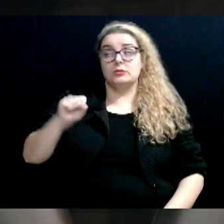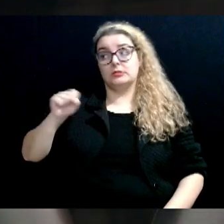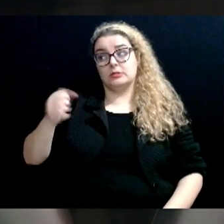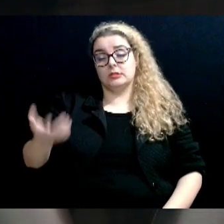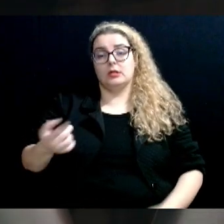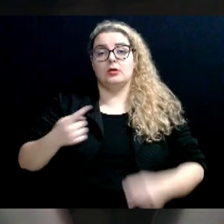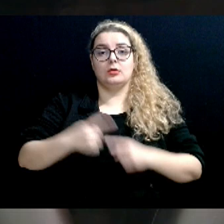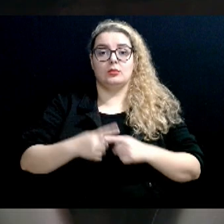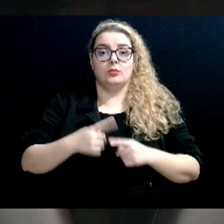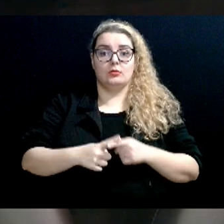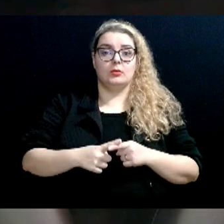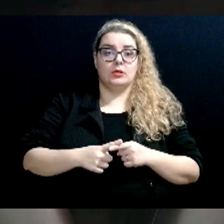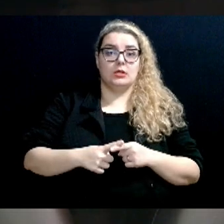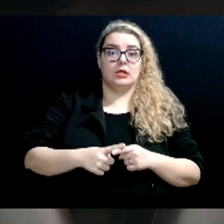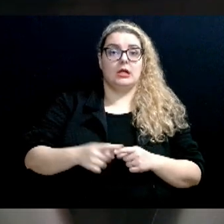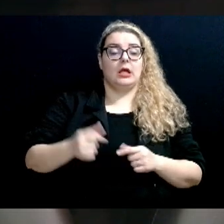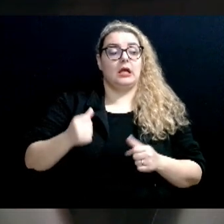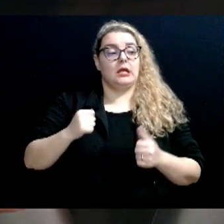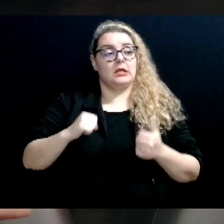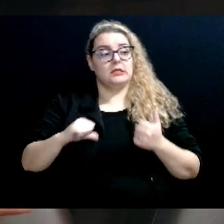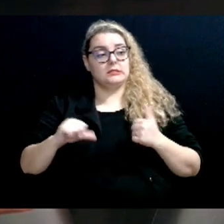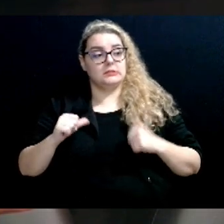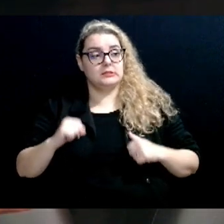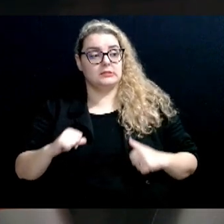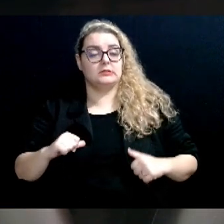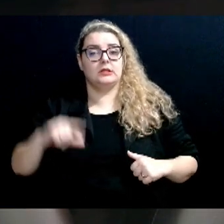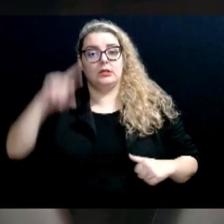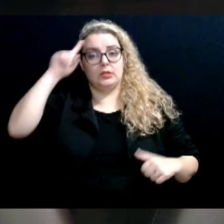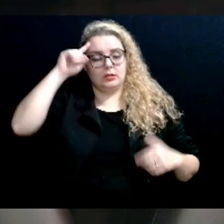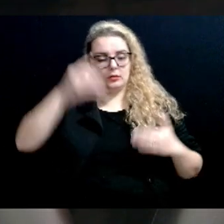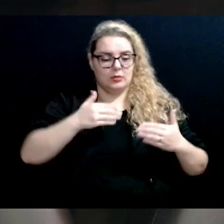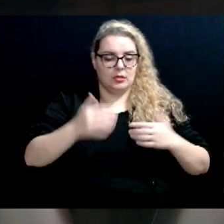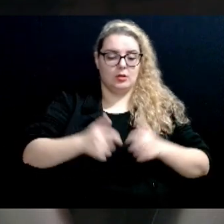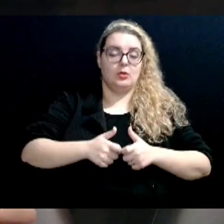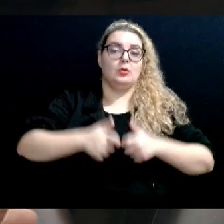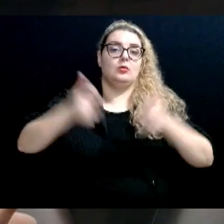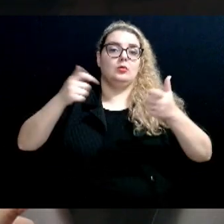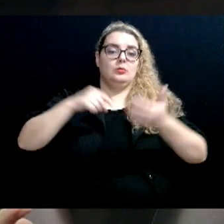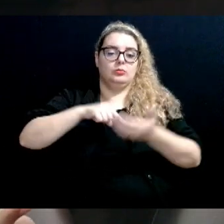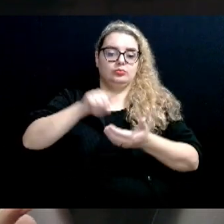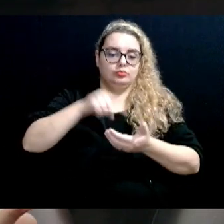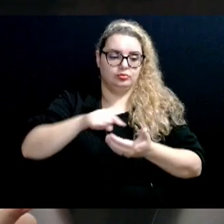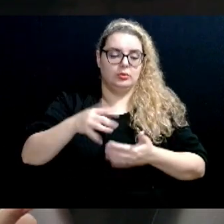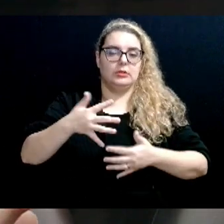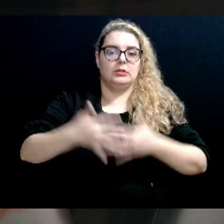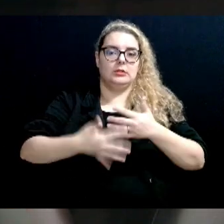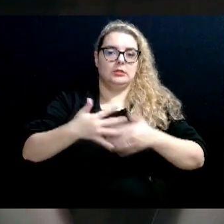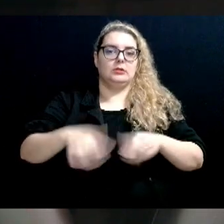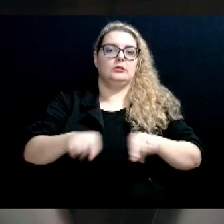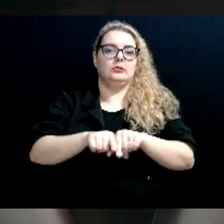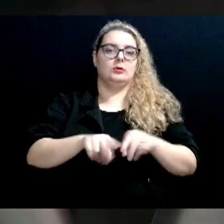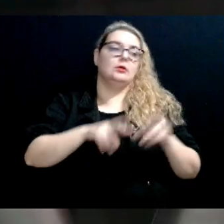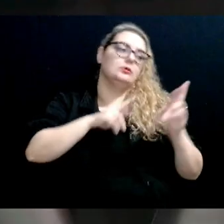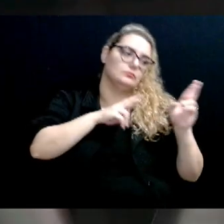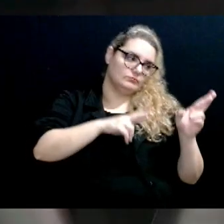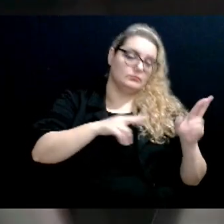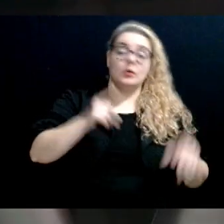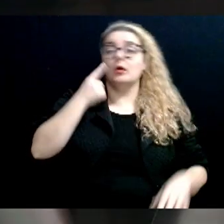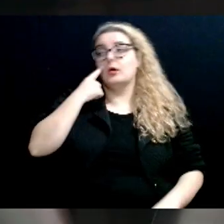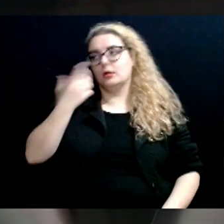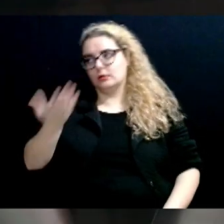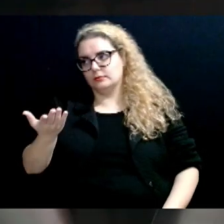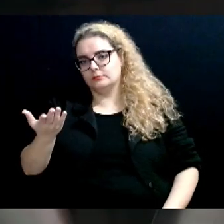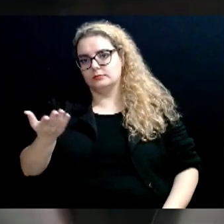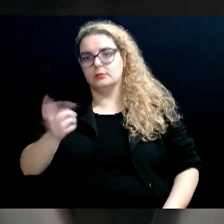ansiedade ali ao longo do dia, o excesso de tela vai atrapalhar também o sono. Olha aí. E é no